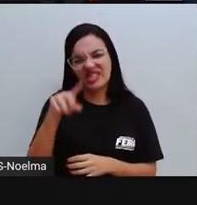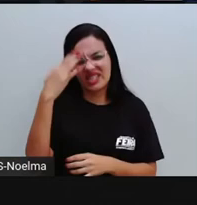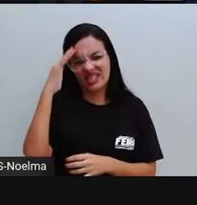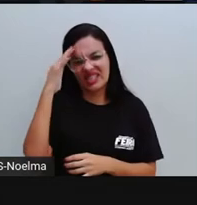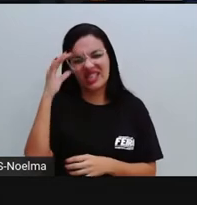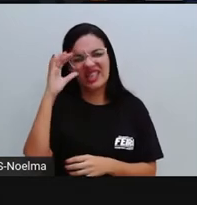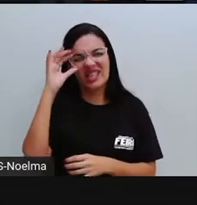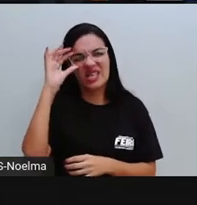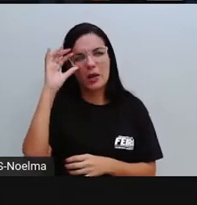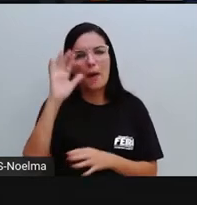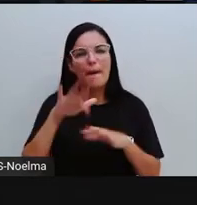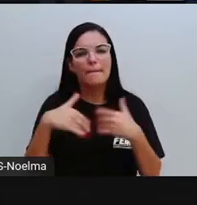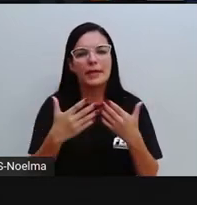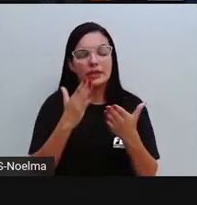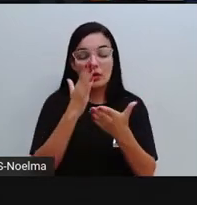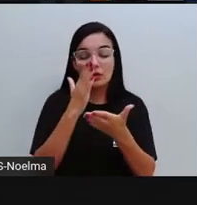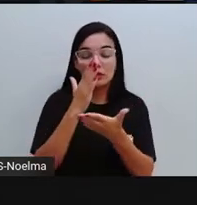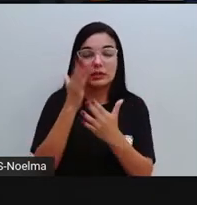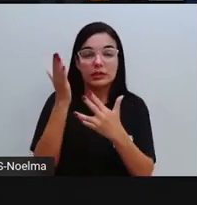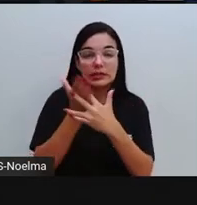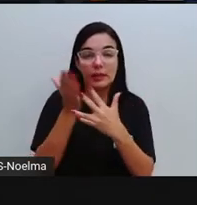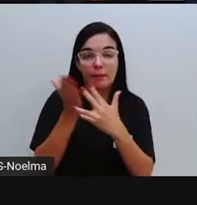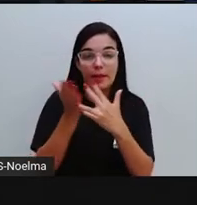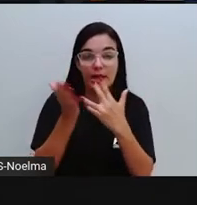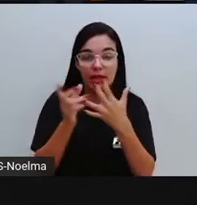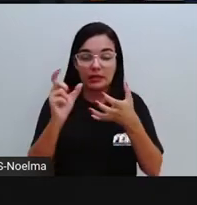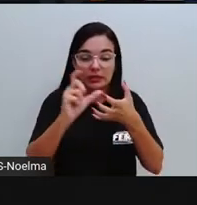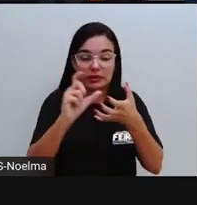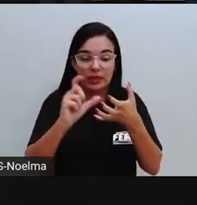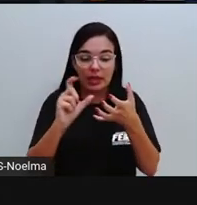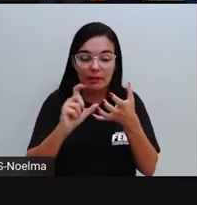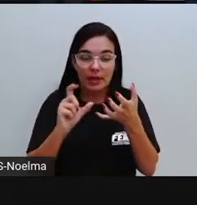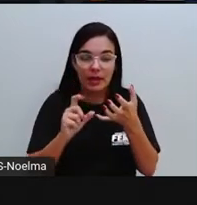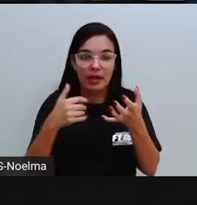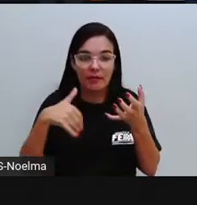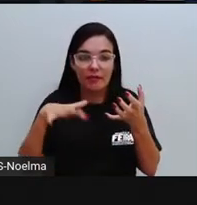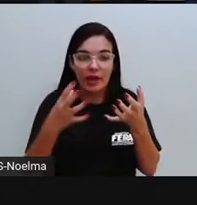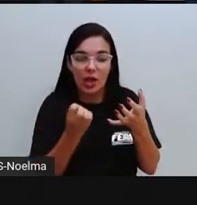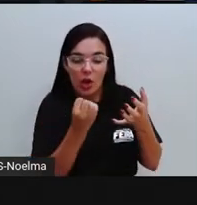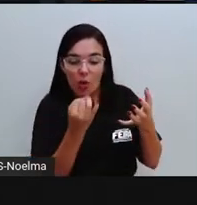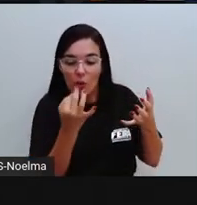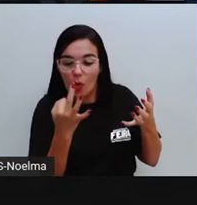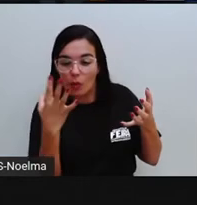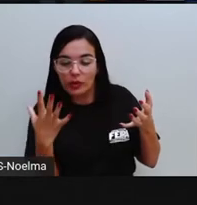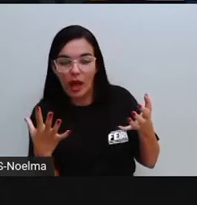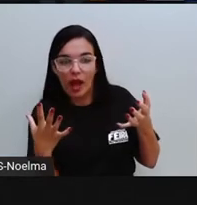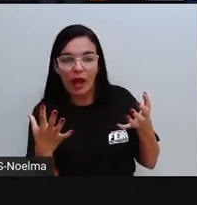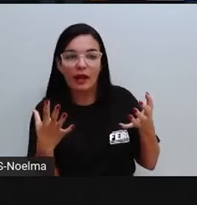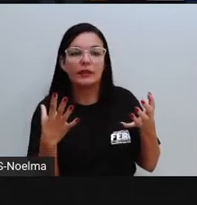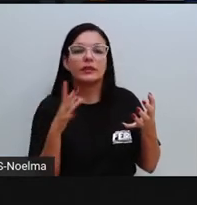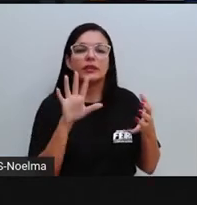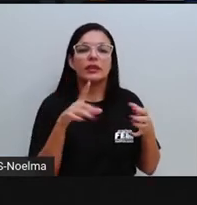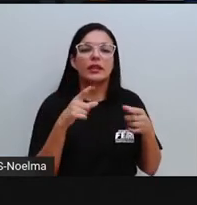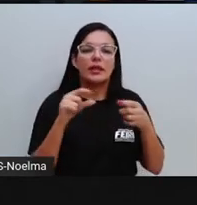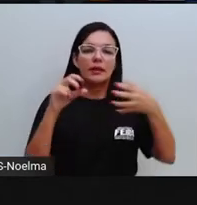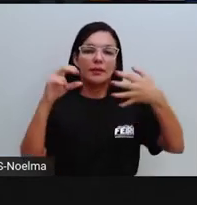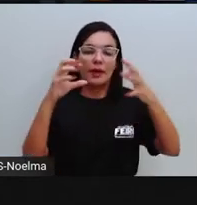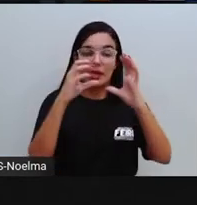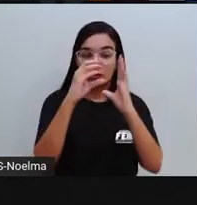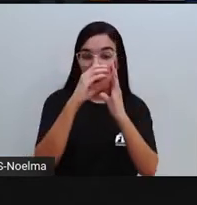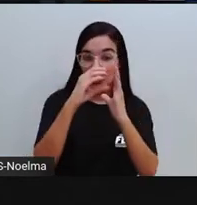sílabas, né? E a gente vai contar. Aqui, nessa